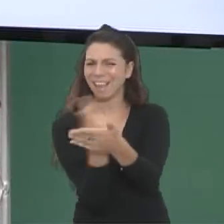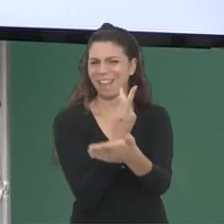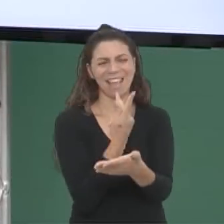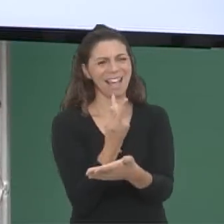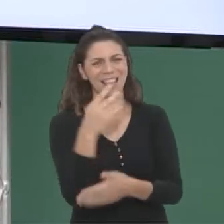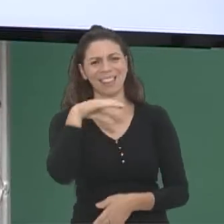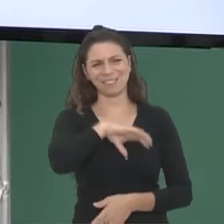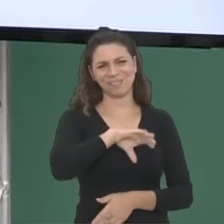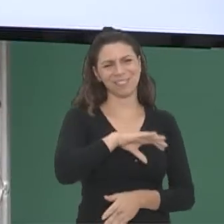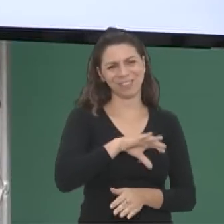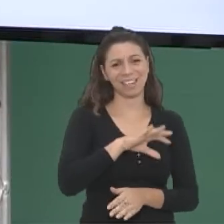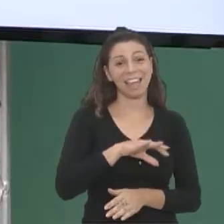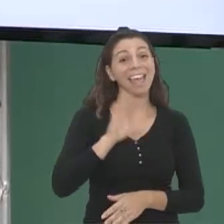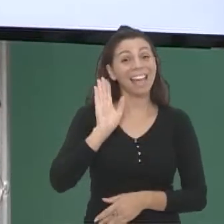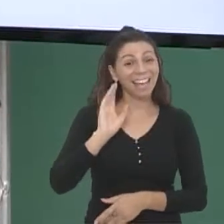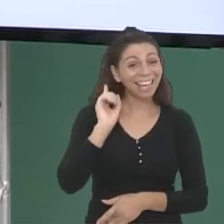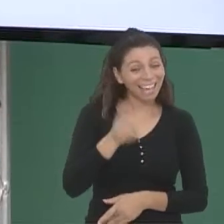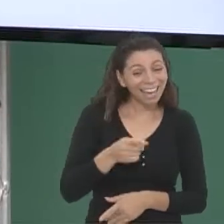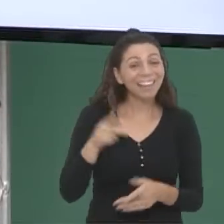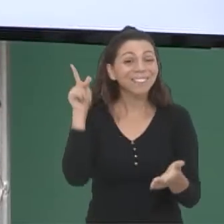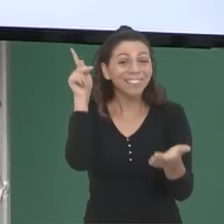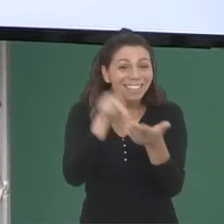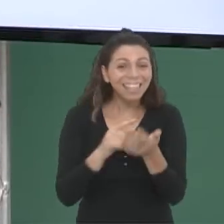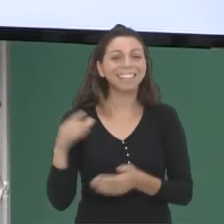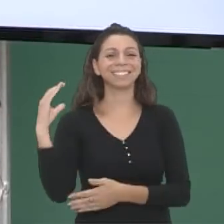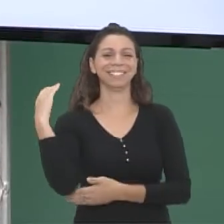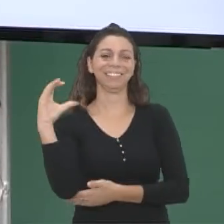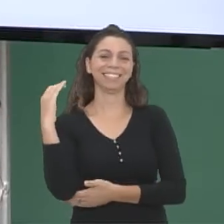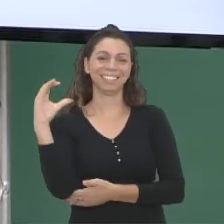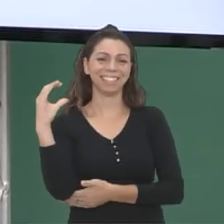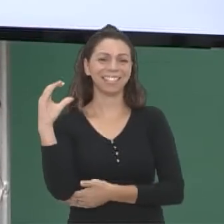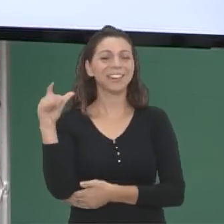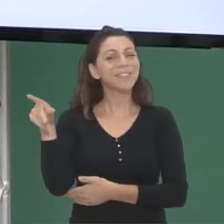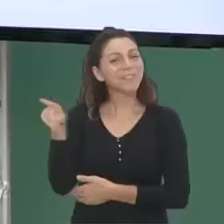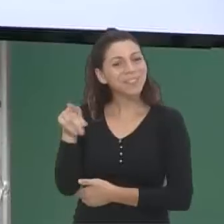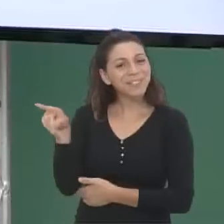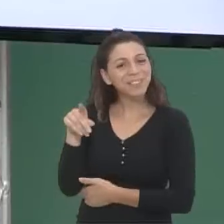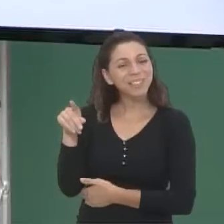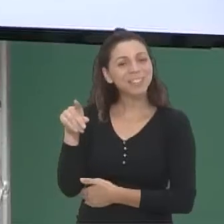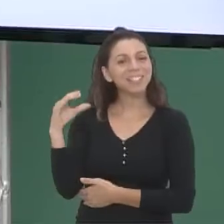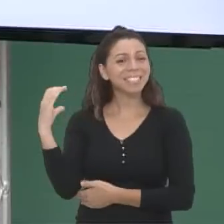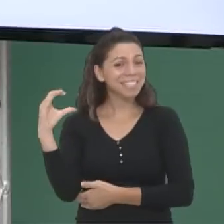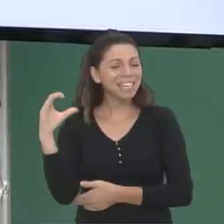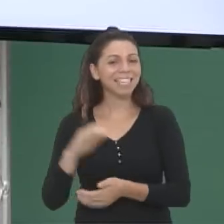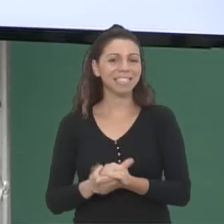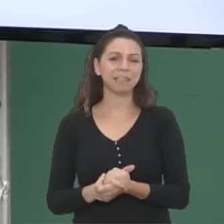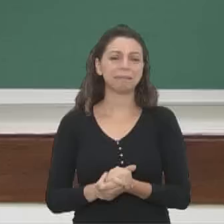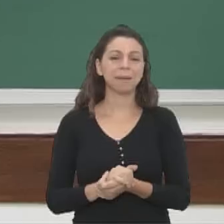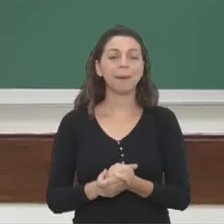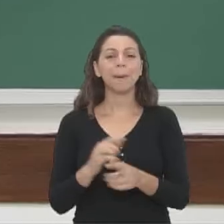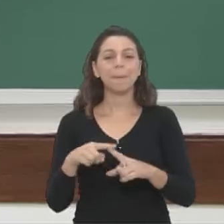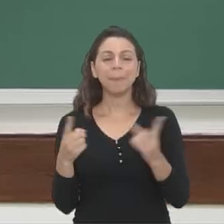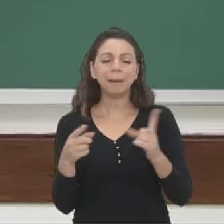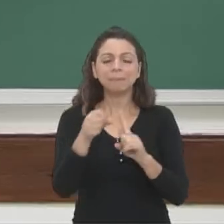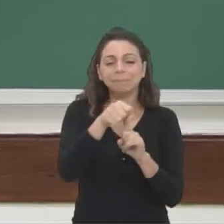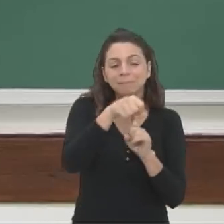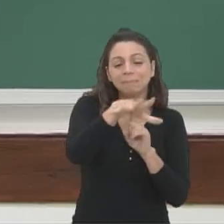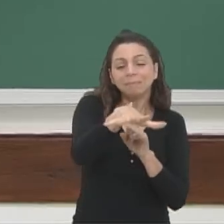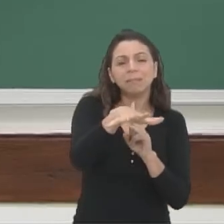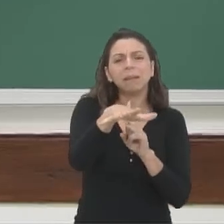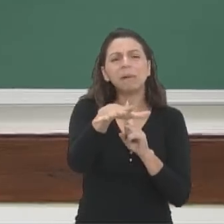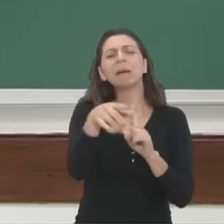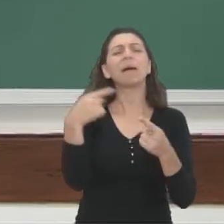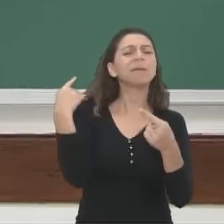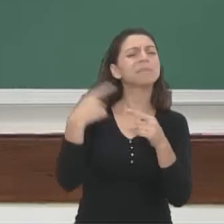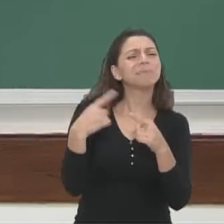portuguesa. É a aula de ciências com o Fabiano sim. Então vamos entender por que eu trouxe esse assunto, contextualizar